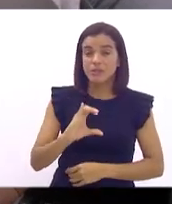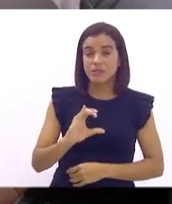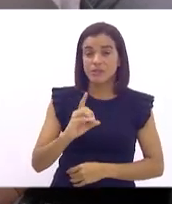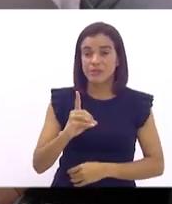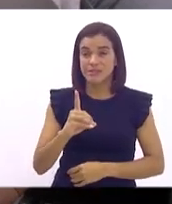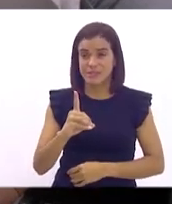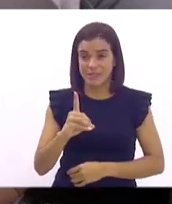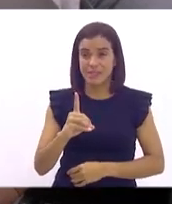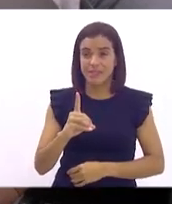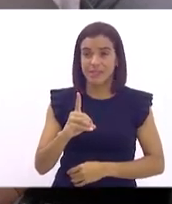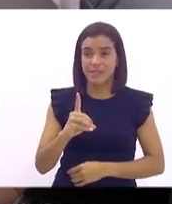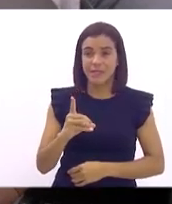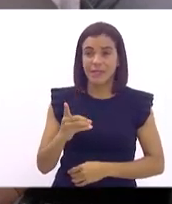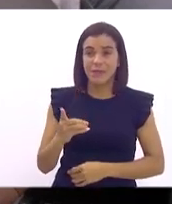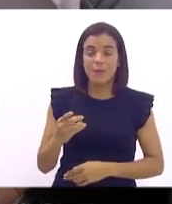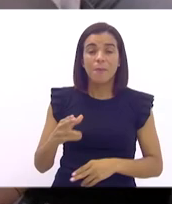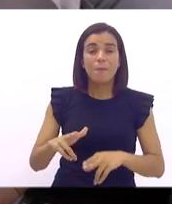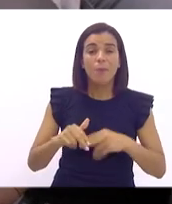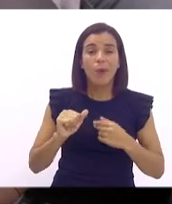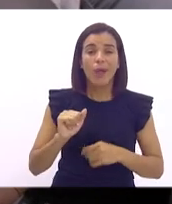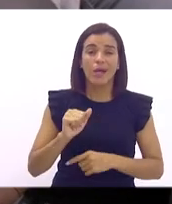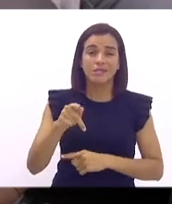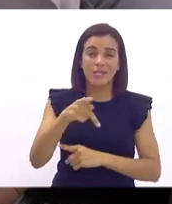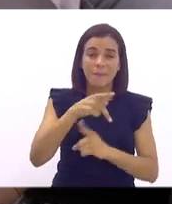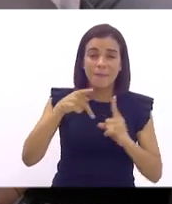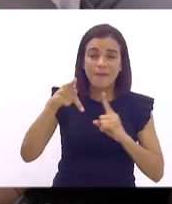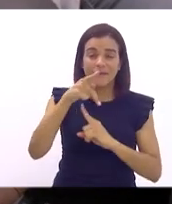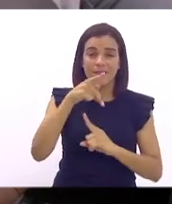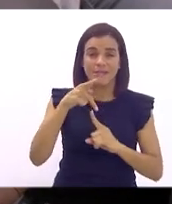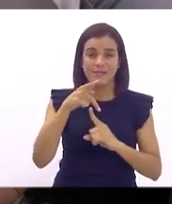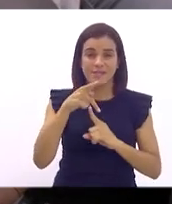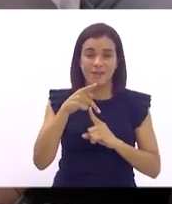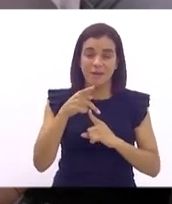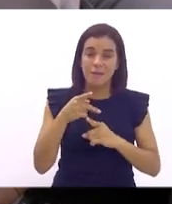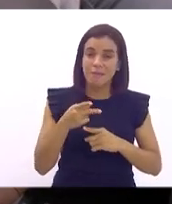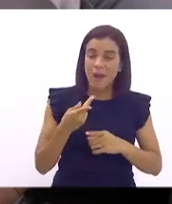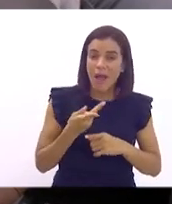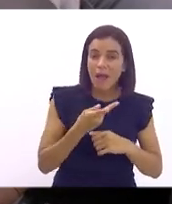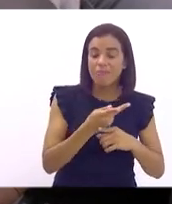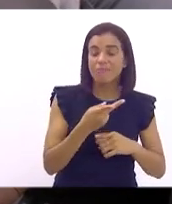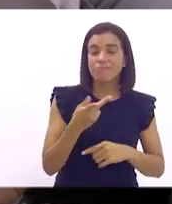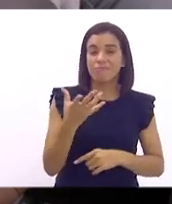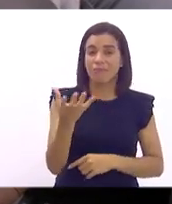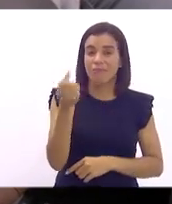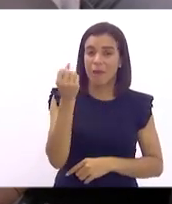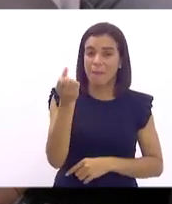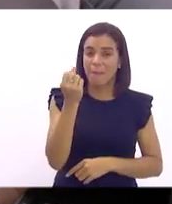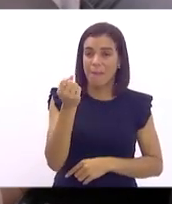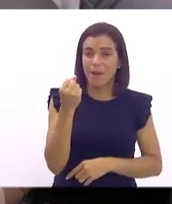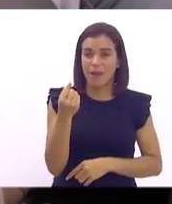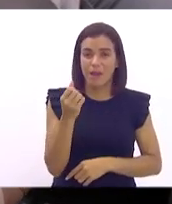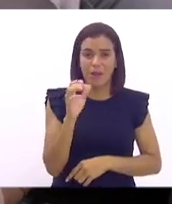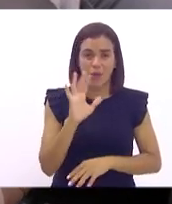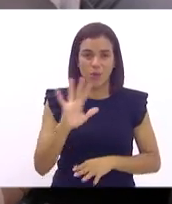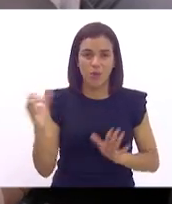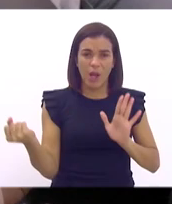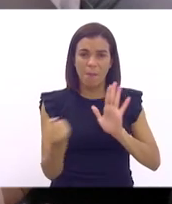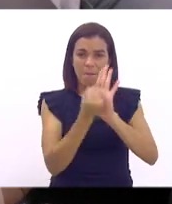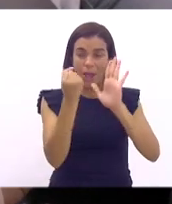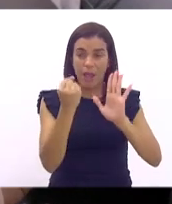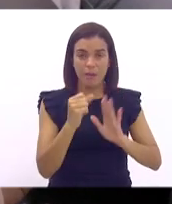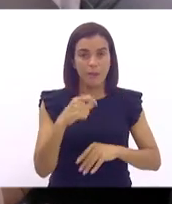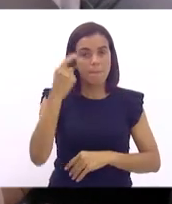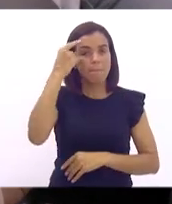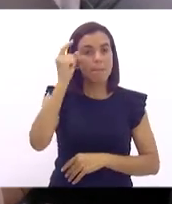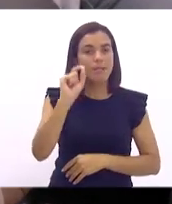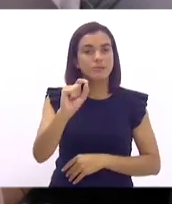de uma declaração por causa da Previdência, para buscar um BPC. É simples assim, eu não quero rotular a mulher, mas eles